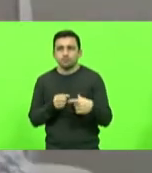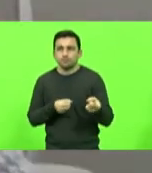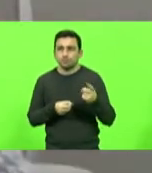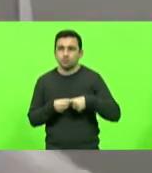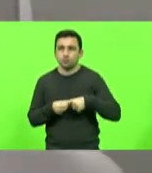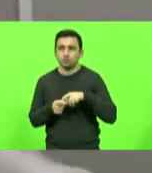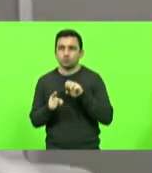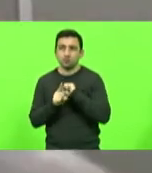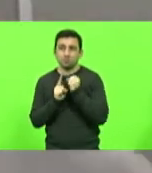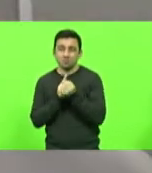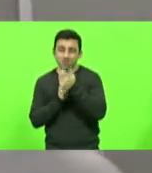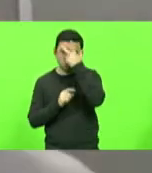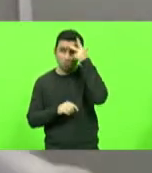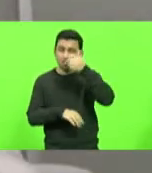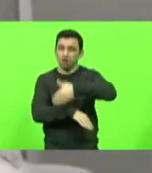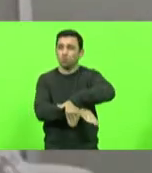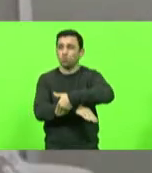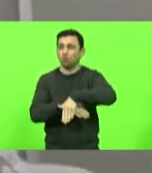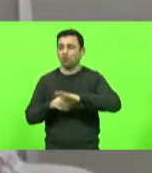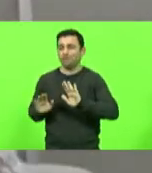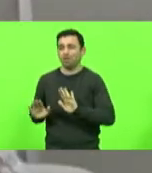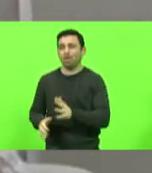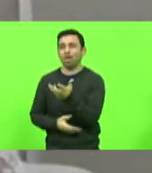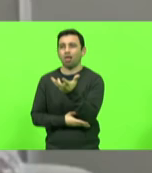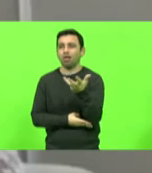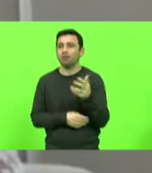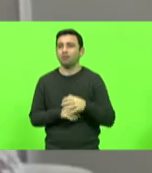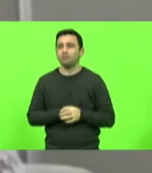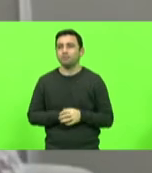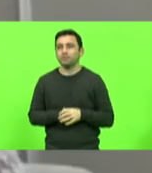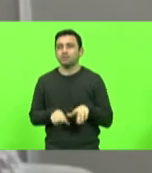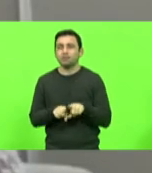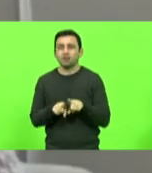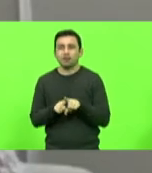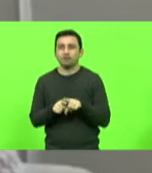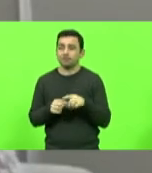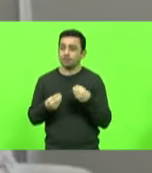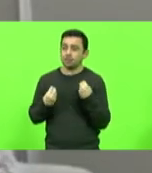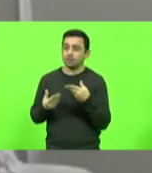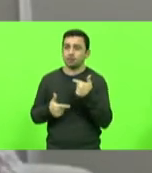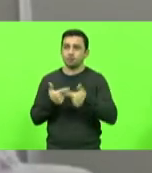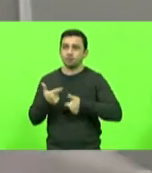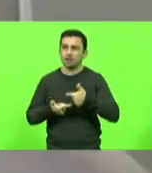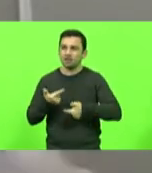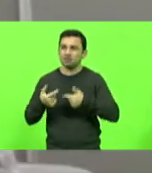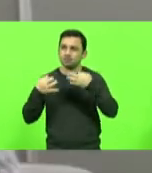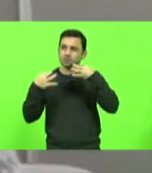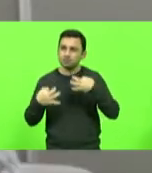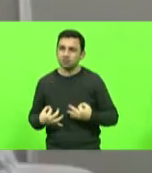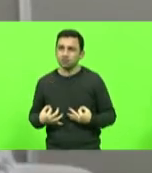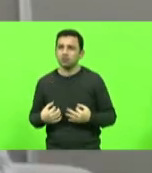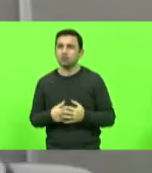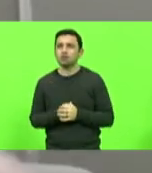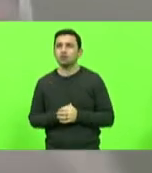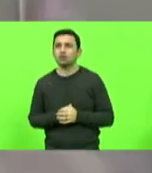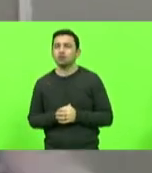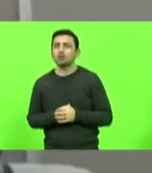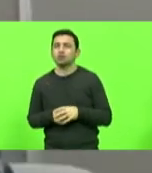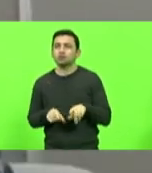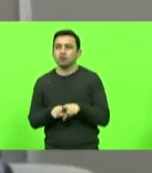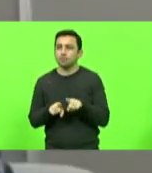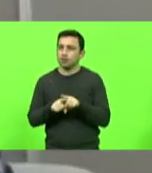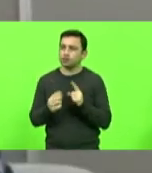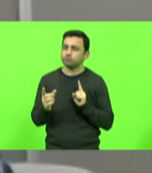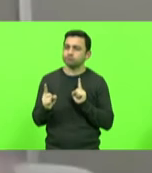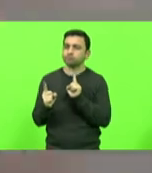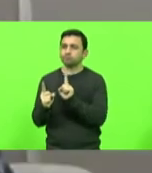população em situação de rua através de implementação de serviços adequados, como centro POP, serviços de abordagem social, casas